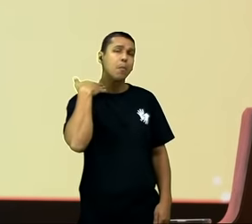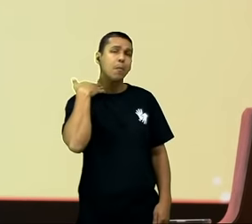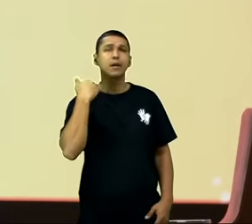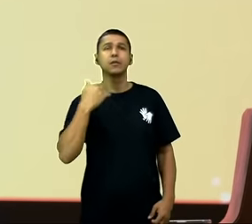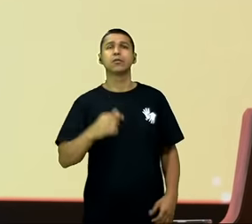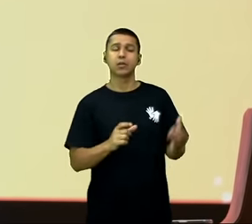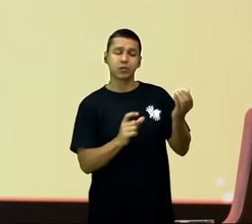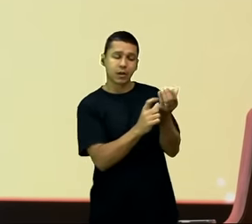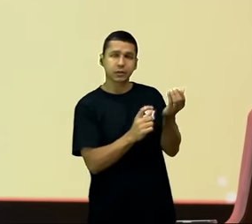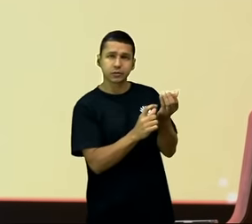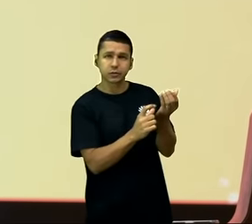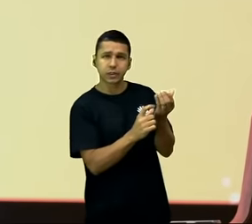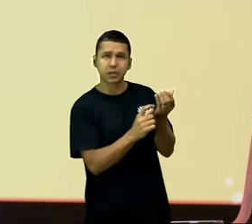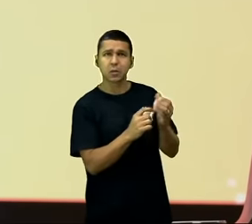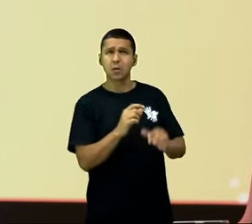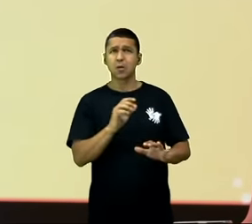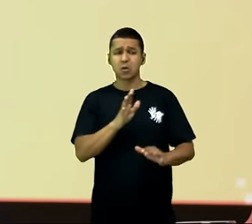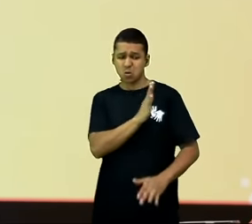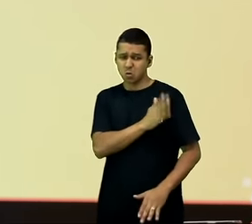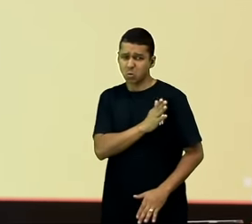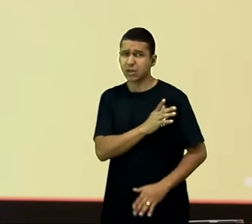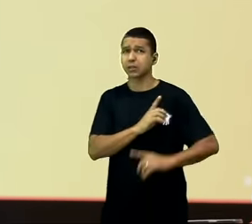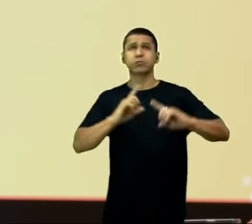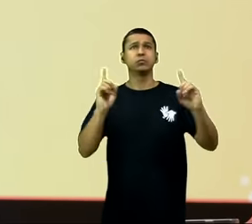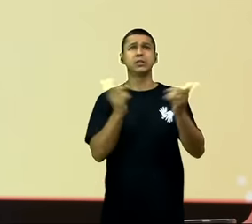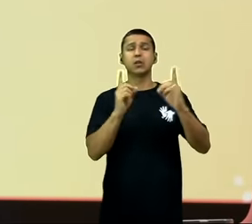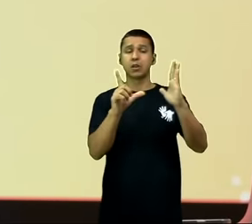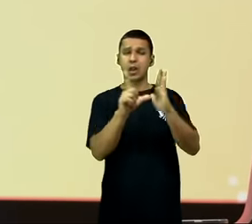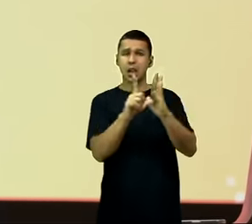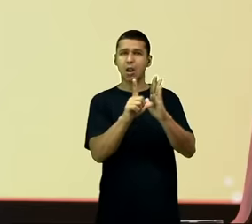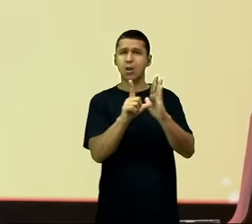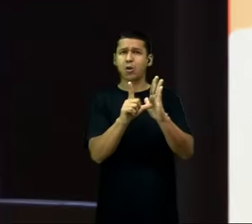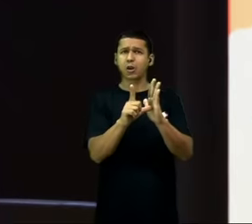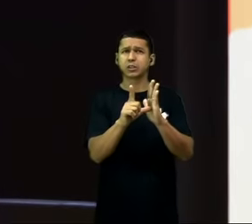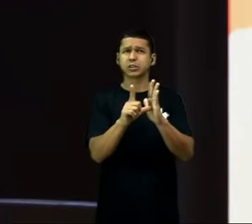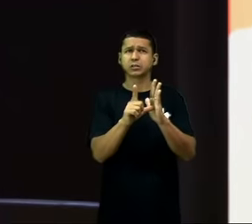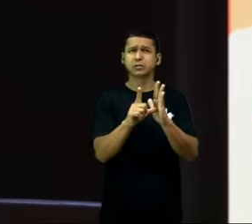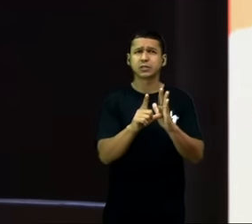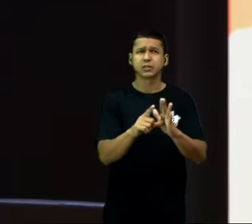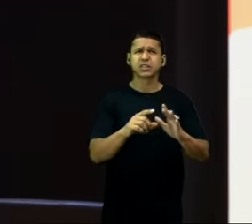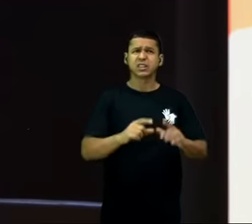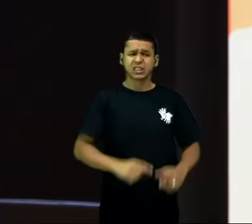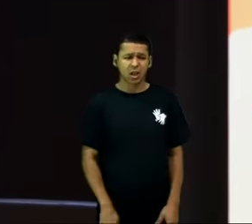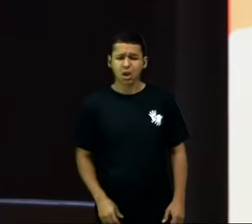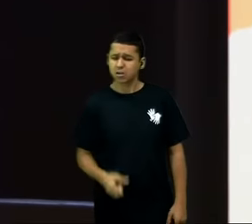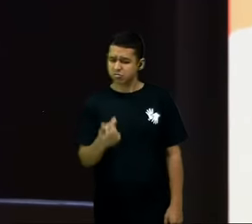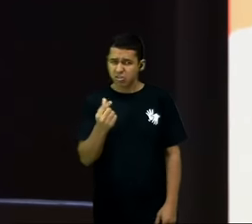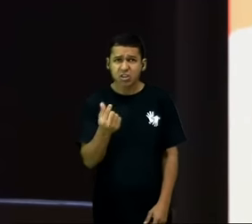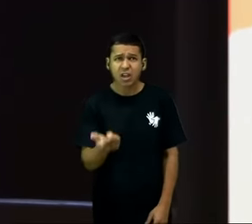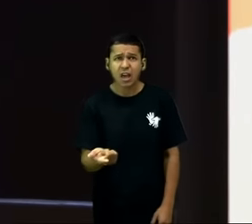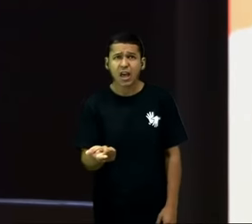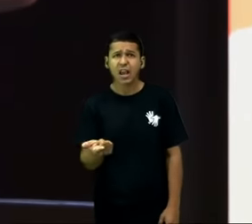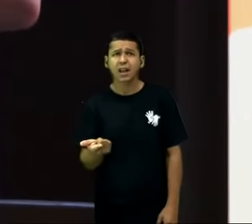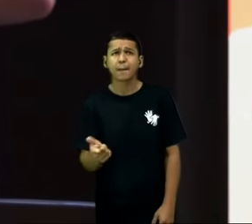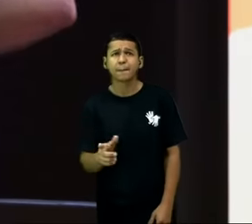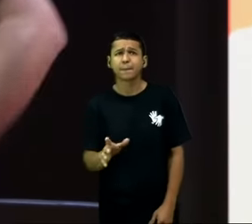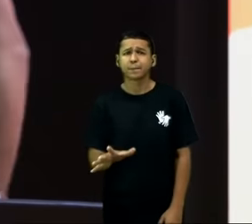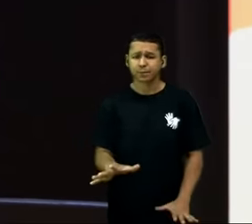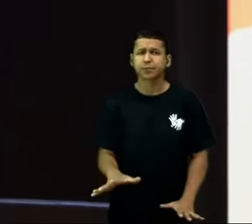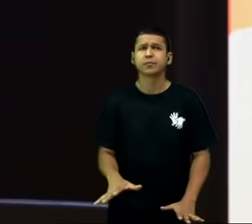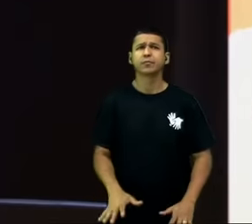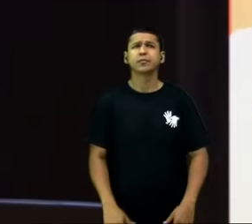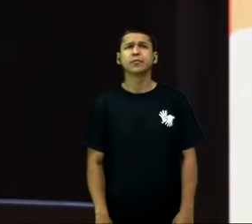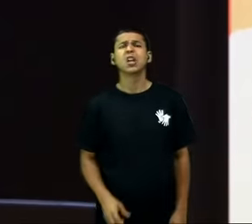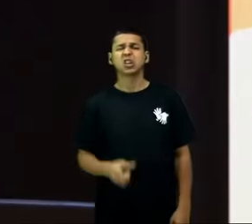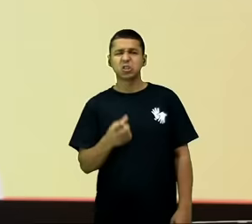não. É na loja. Pega esse dia e bora, essa praga desse Satanás, eu vou ter muito e vou pisar e vou usar do